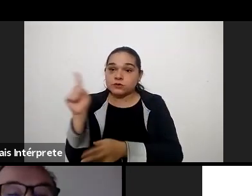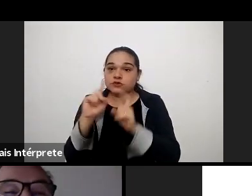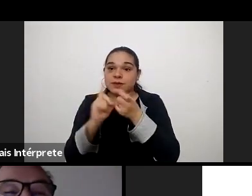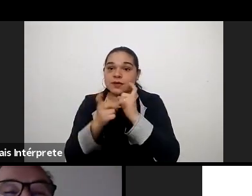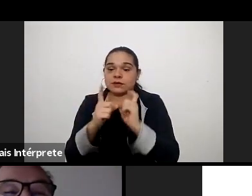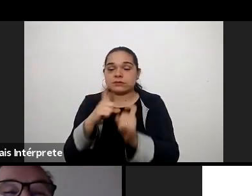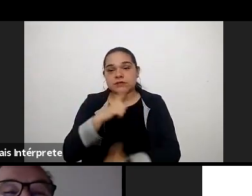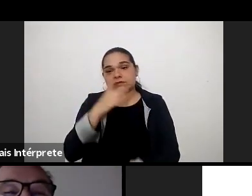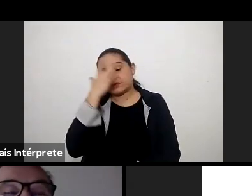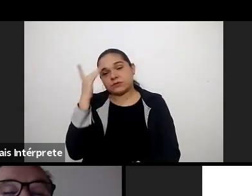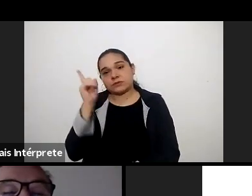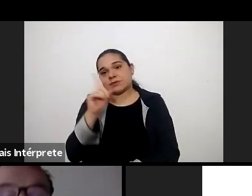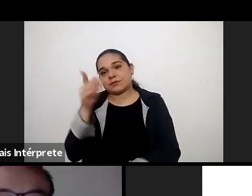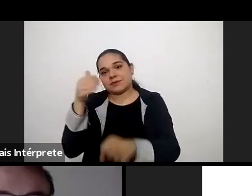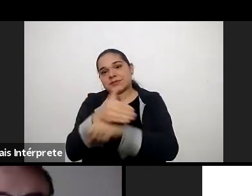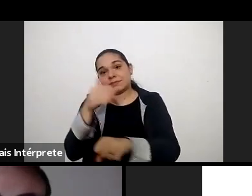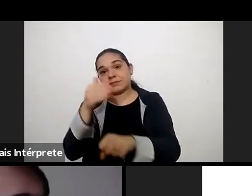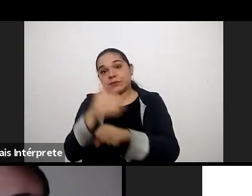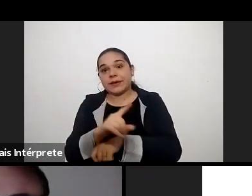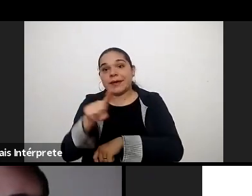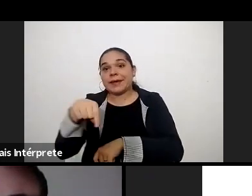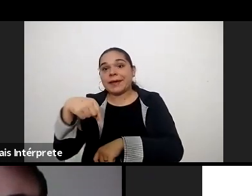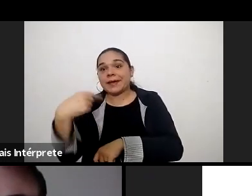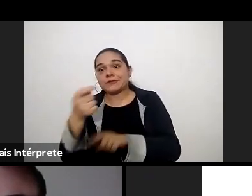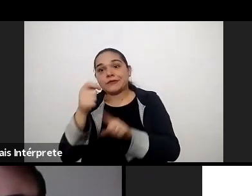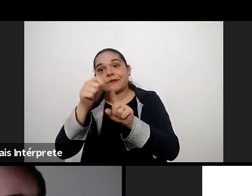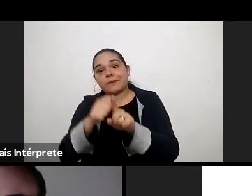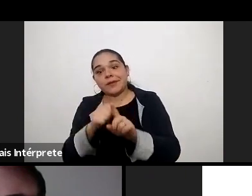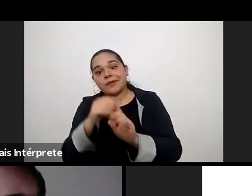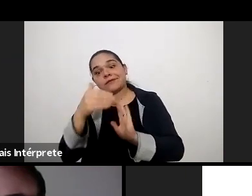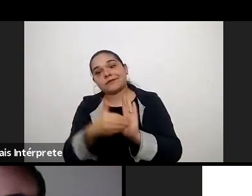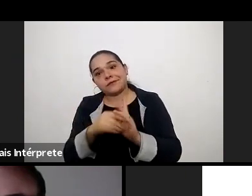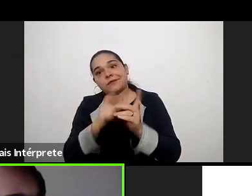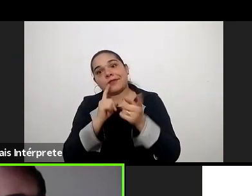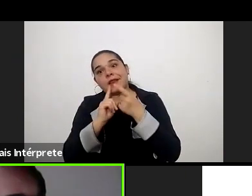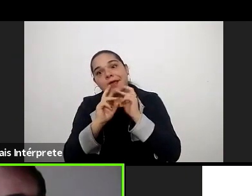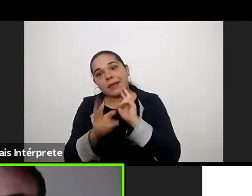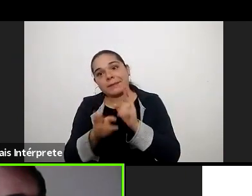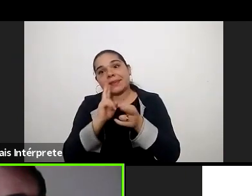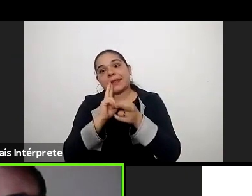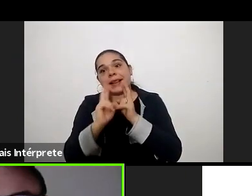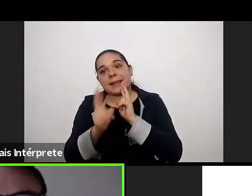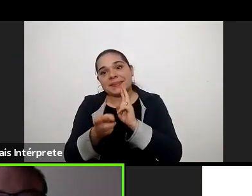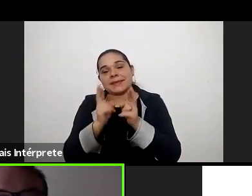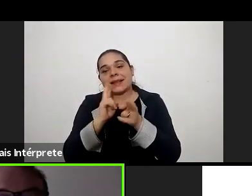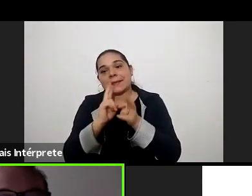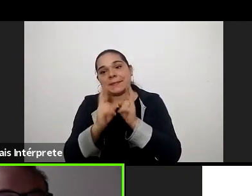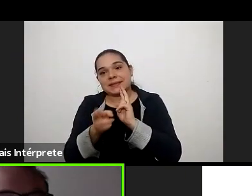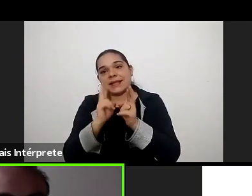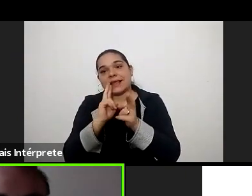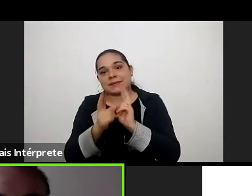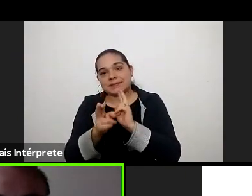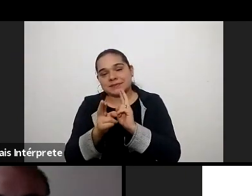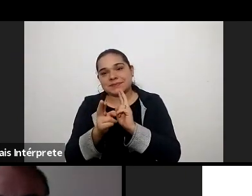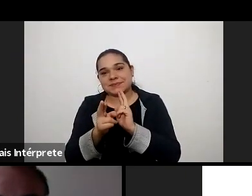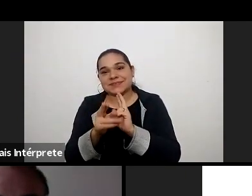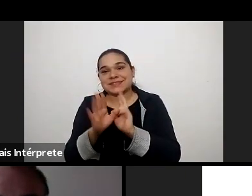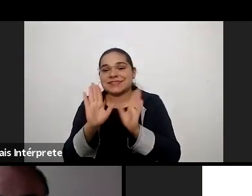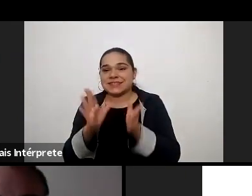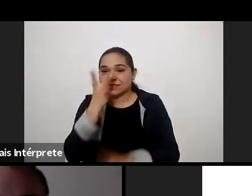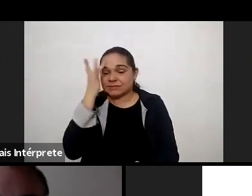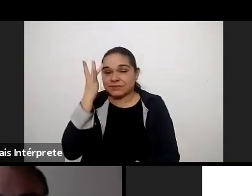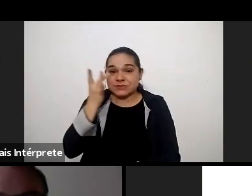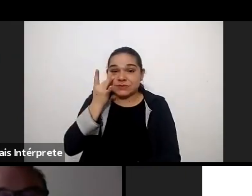que não parte por e depois ficou mês todo reclamando né tá uma um ver eu vi que já tinha já tem um pessoal que ficou até